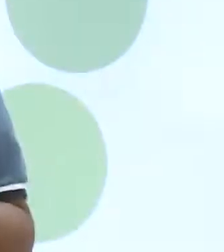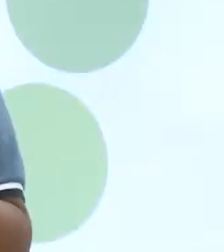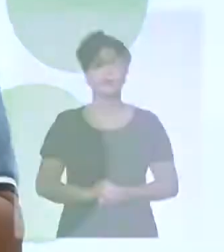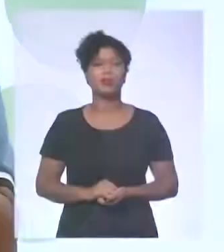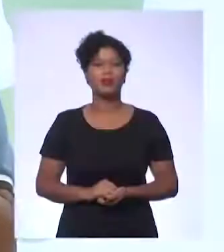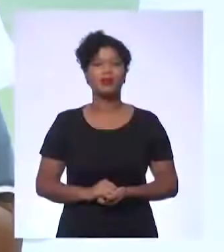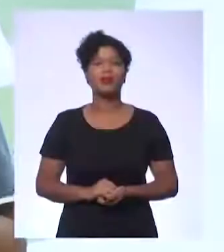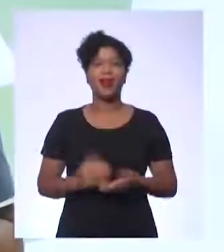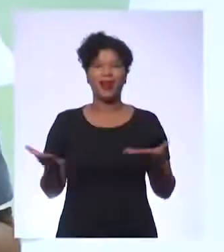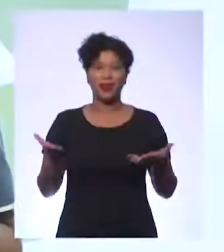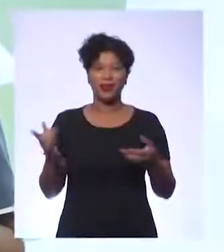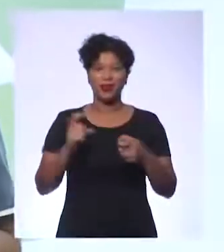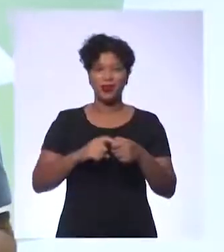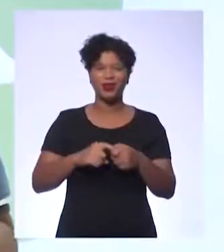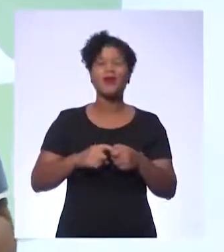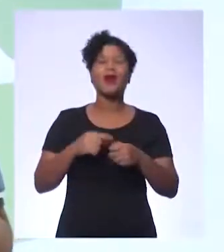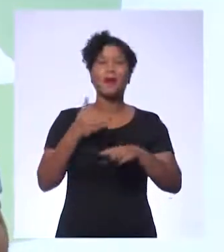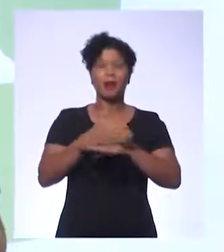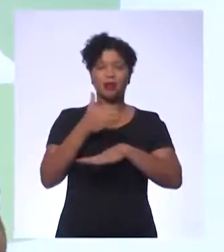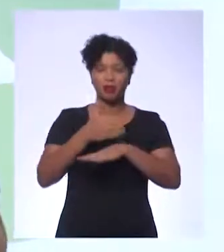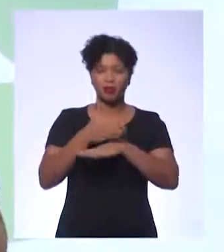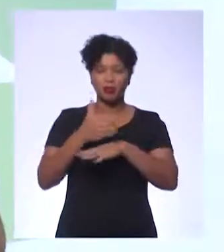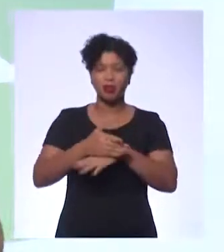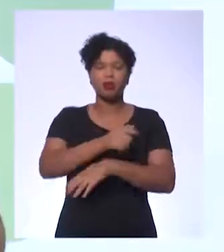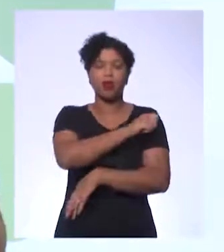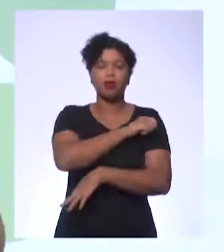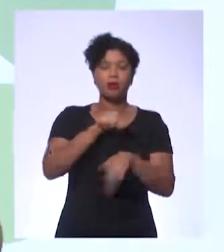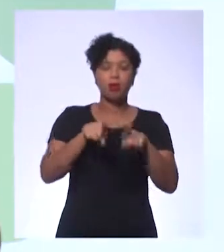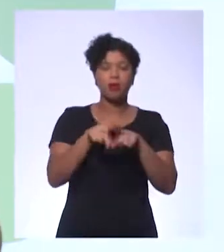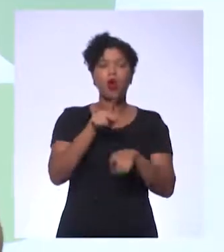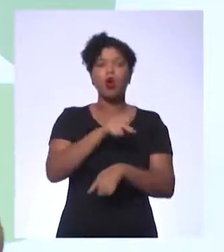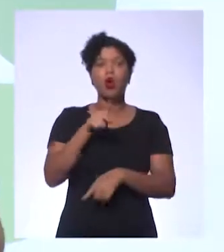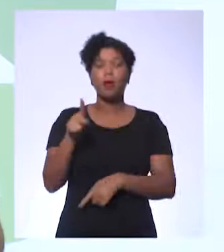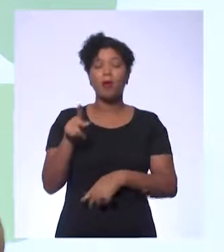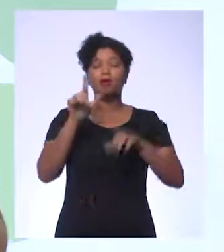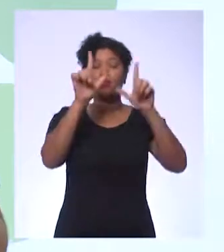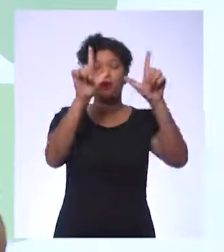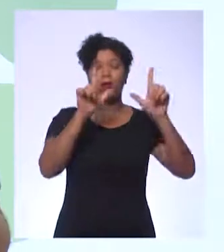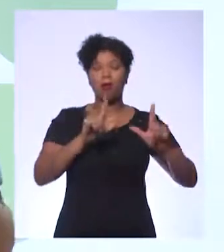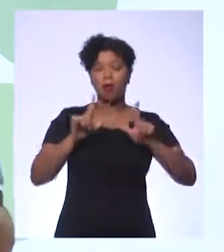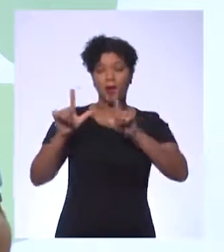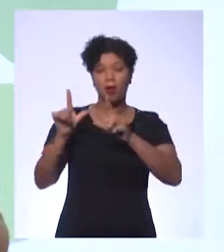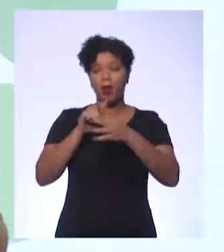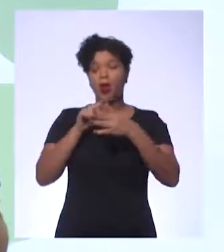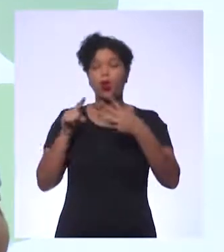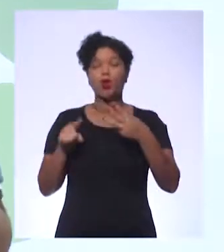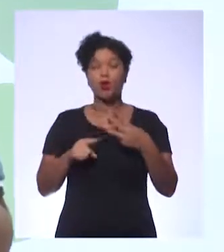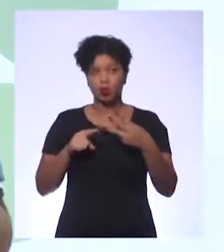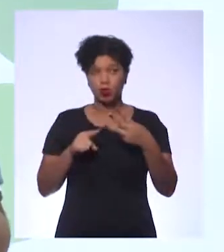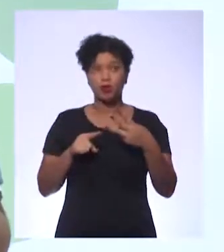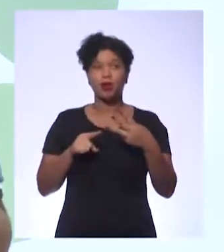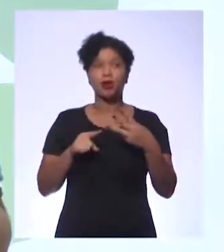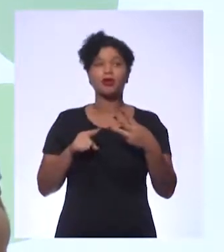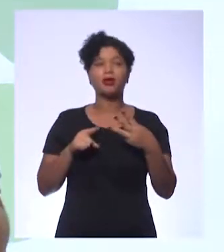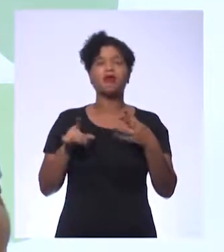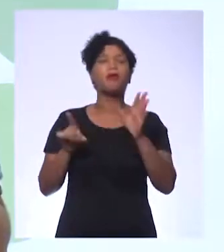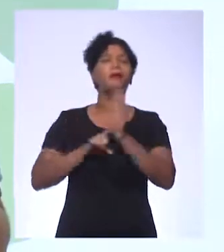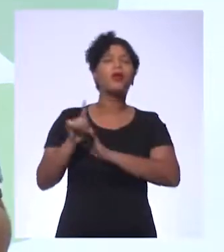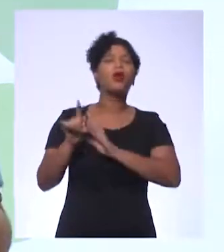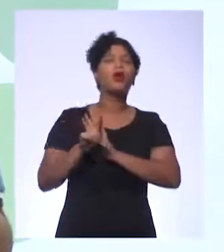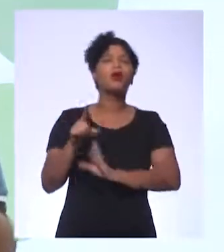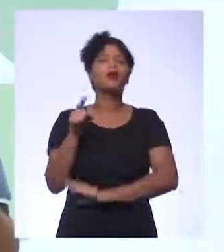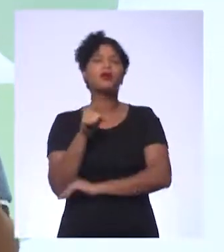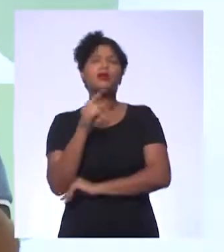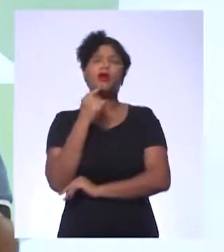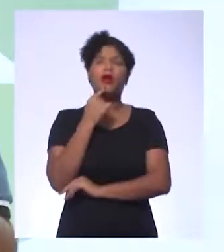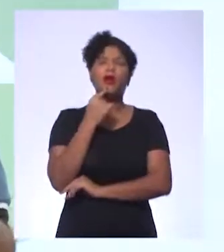De volta aqui com a participação dos alunos e professores, né? As imagens que estão na tela, que estavam na tela. A pergunta era: você tem